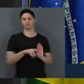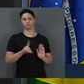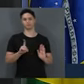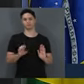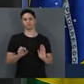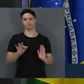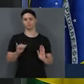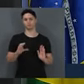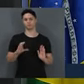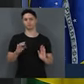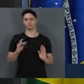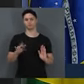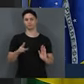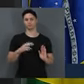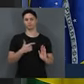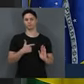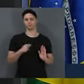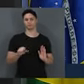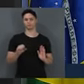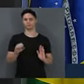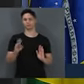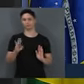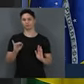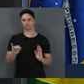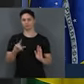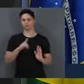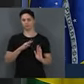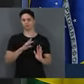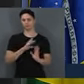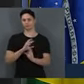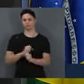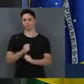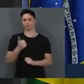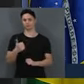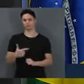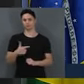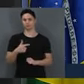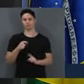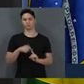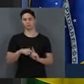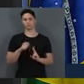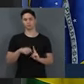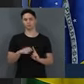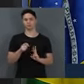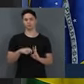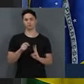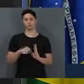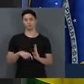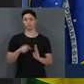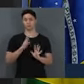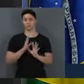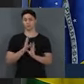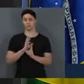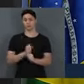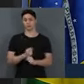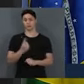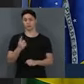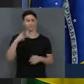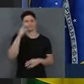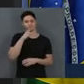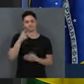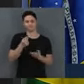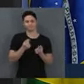280 bilhões no acumulado de 12 meses o rombo final é de 1